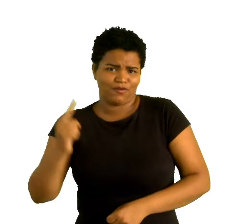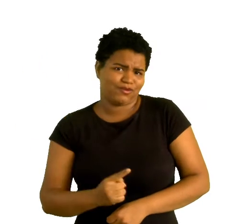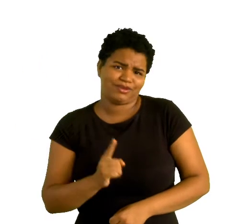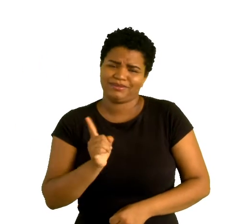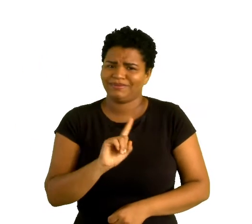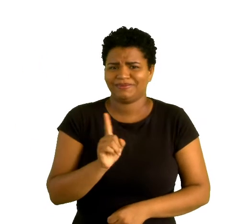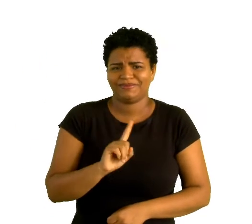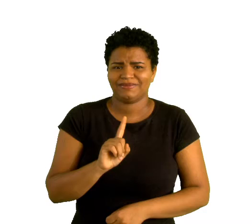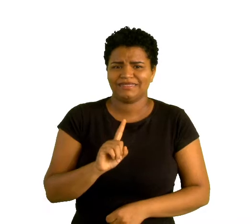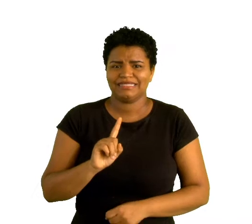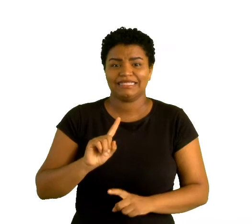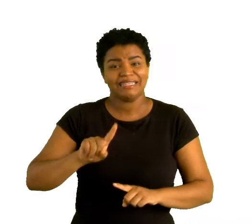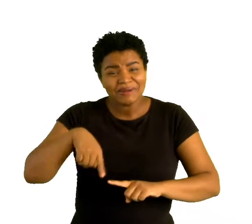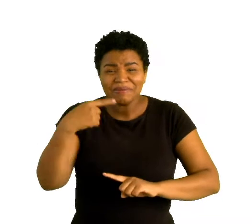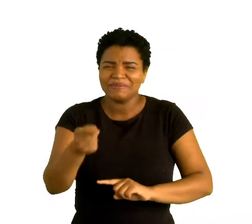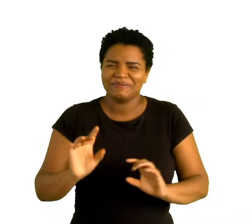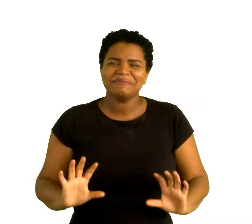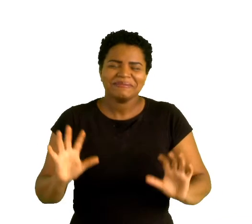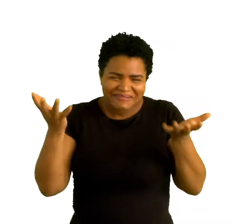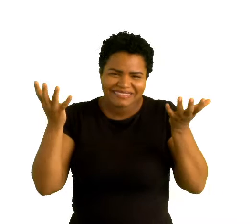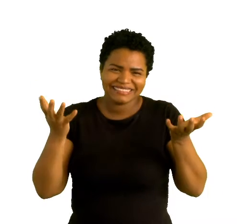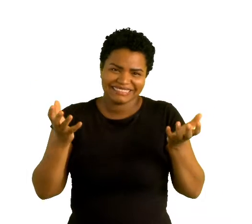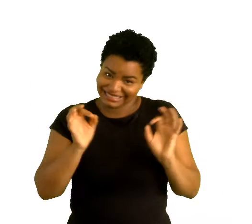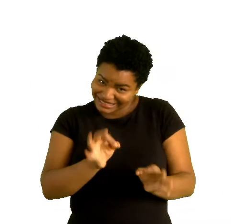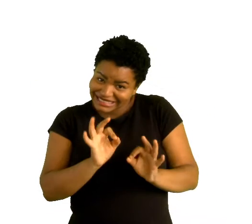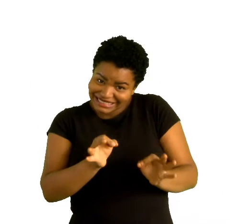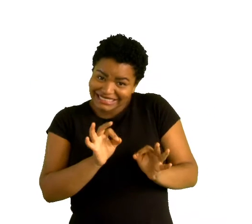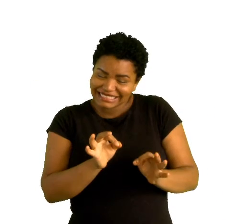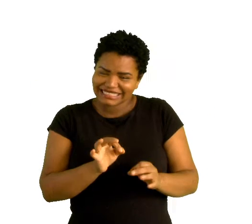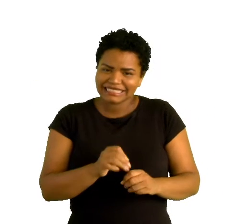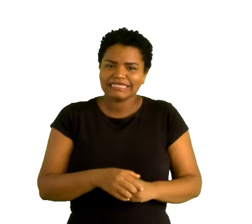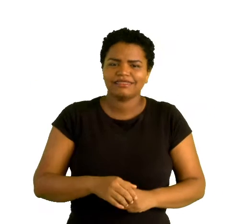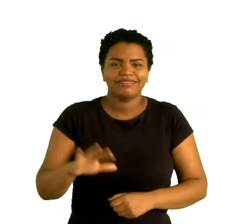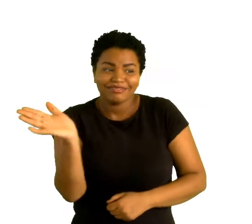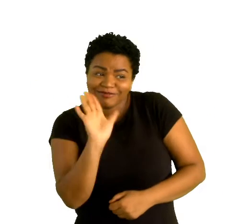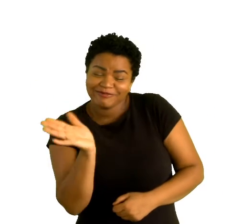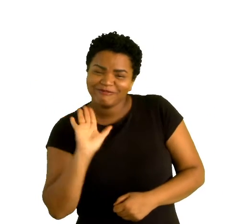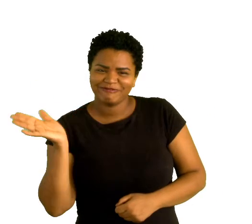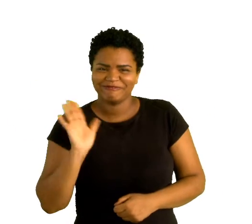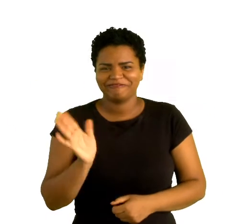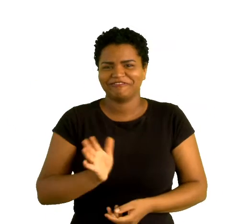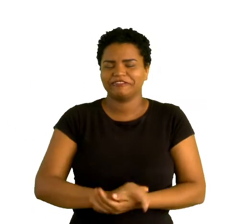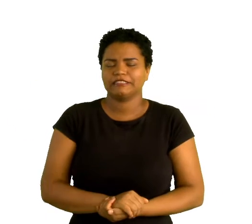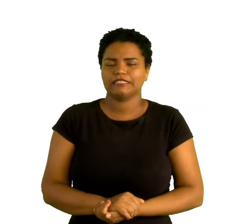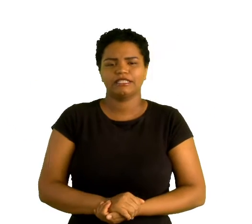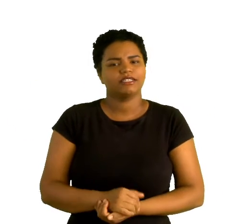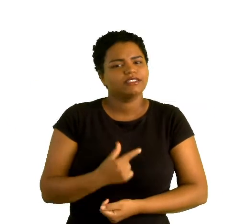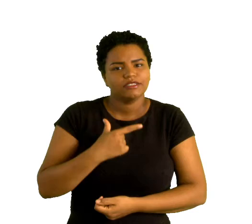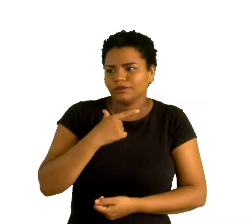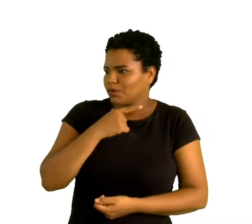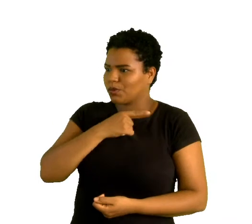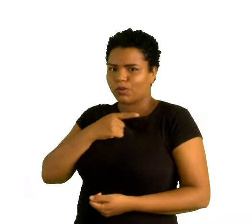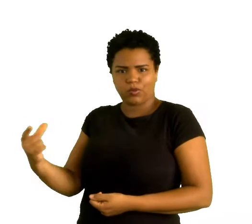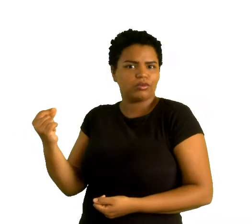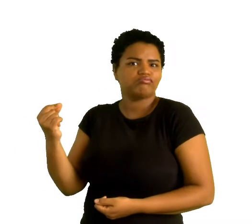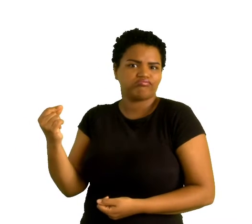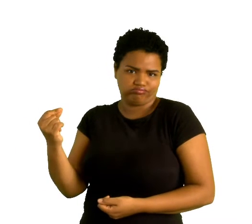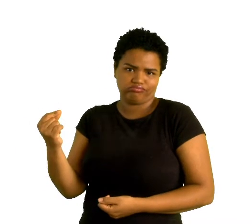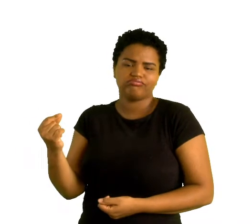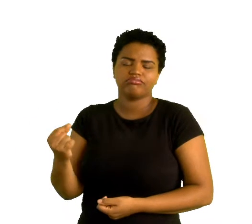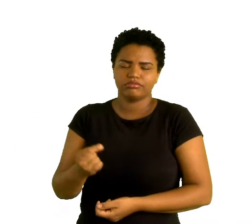Fica para a próxima festa, certo? E até logo." E foi saindo